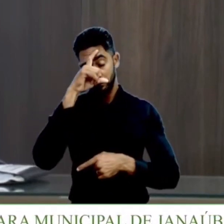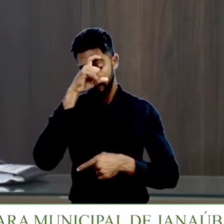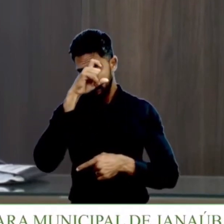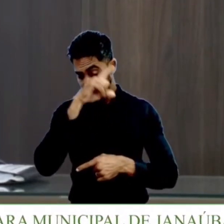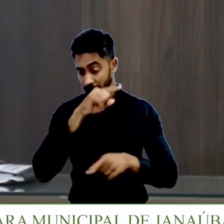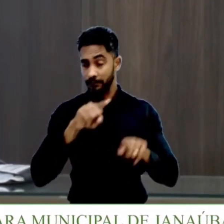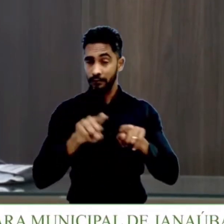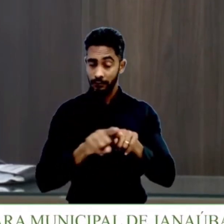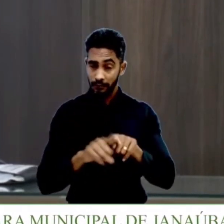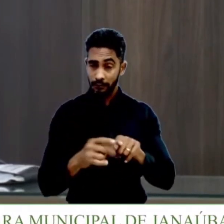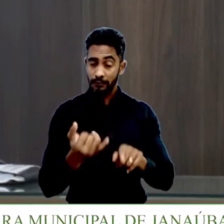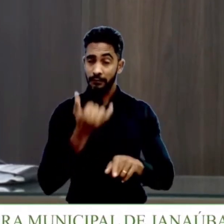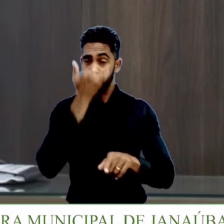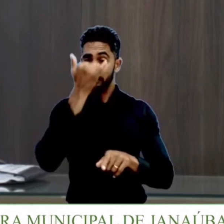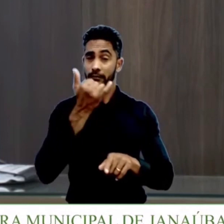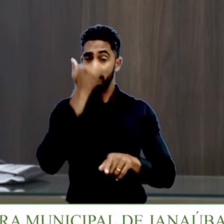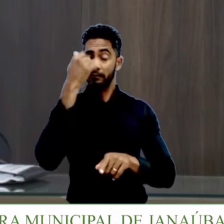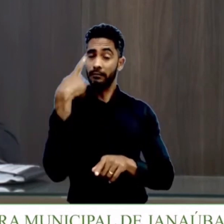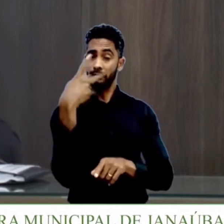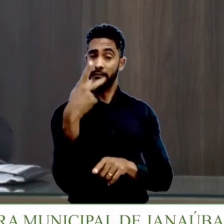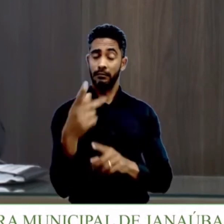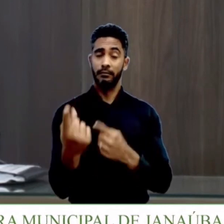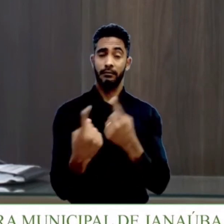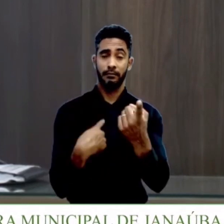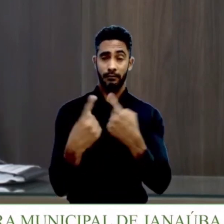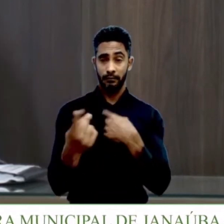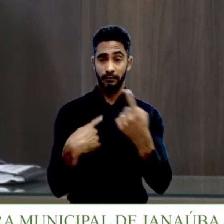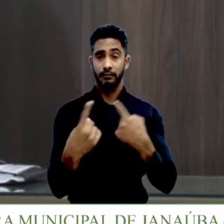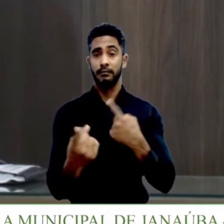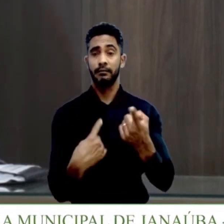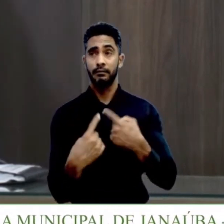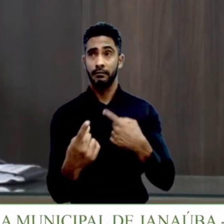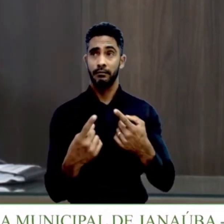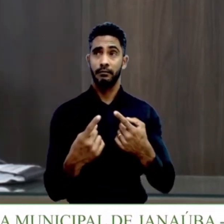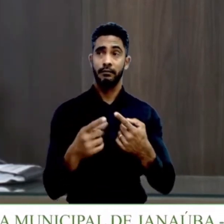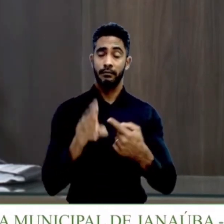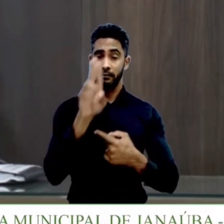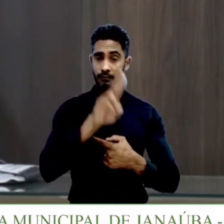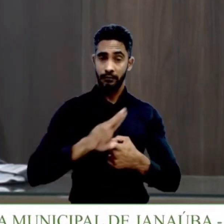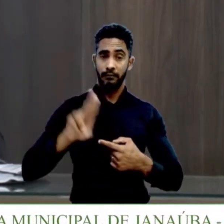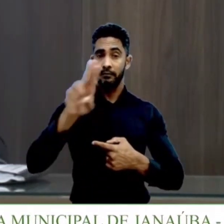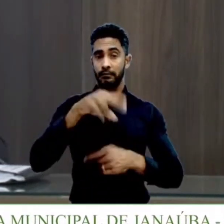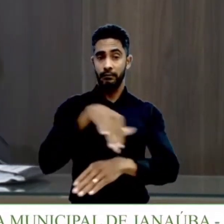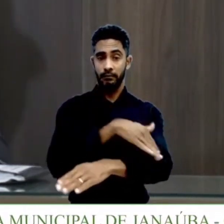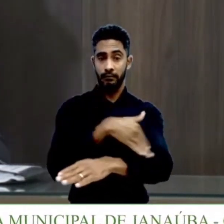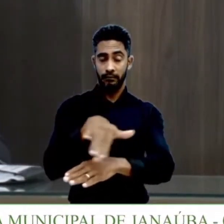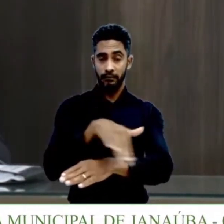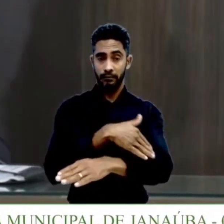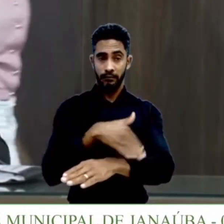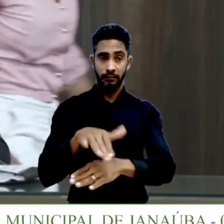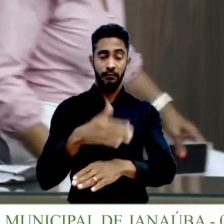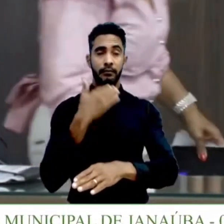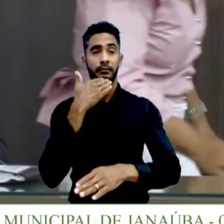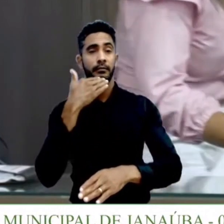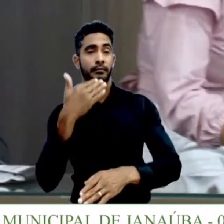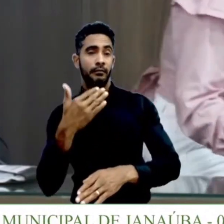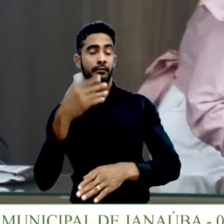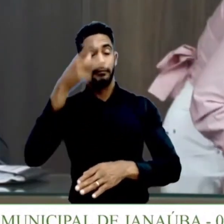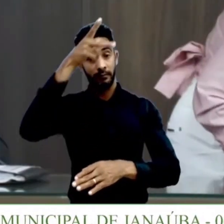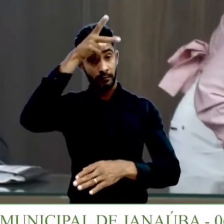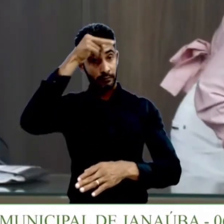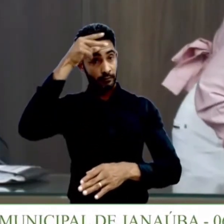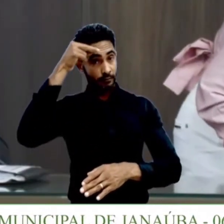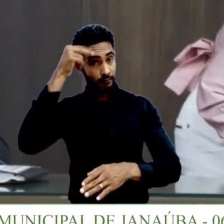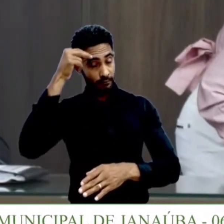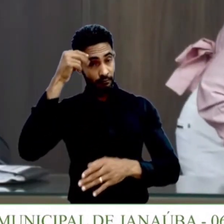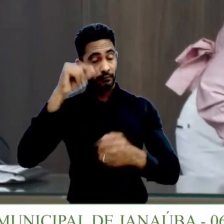constante palco de acidentes, o que gera preocupação entre os moradores e demais transeuntes das imediações. Solicitamos do senhor prefeito